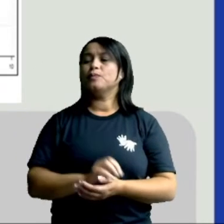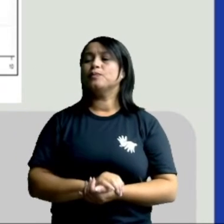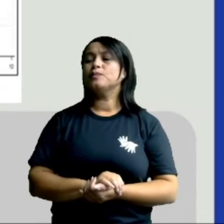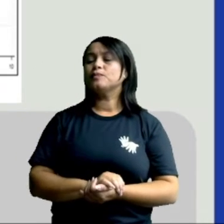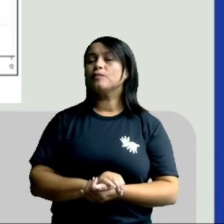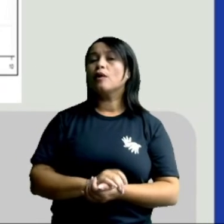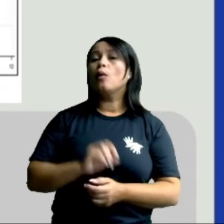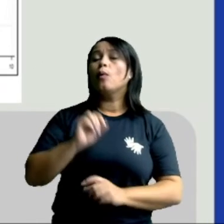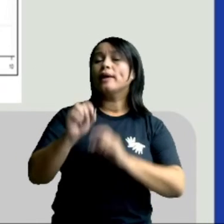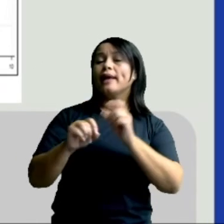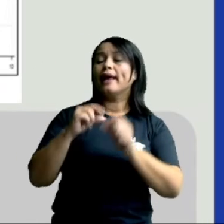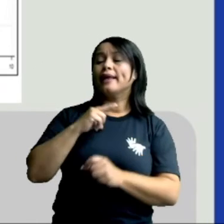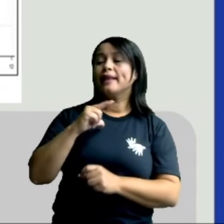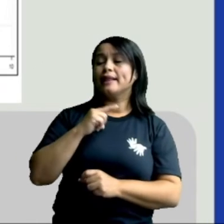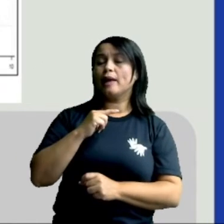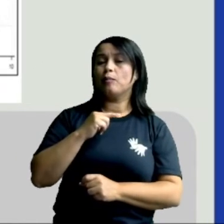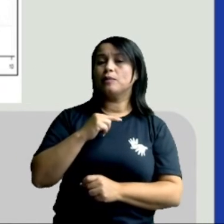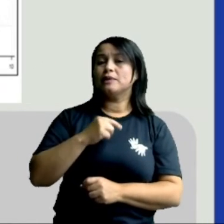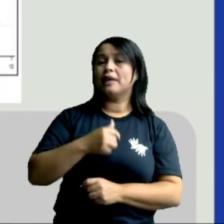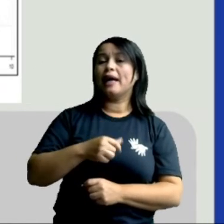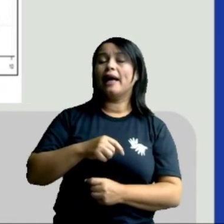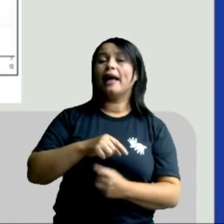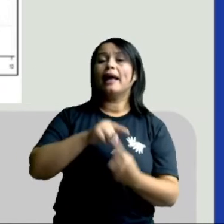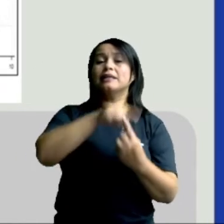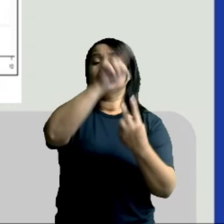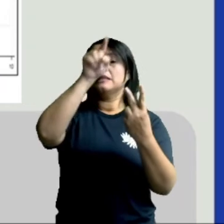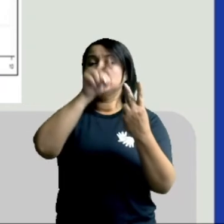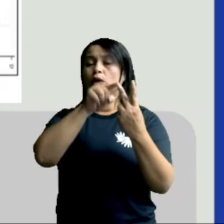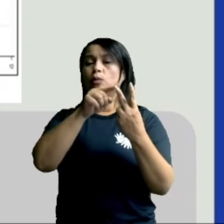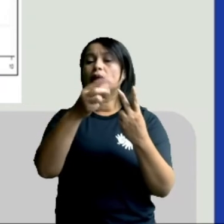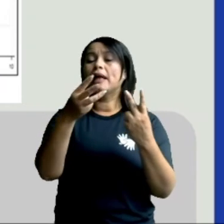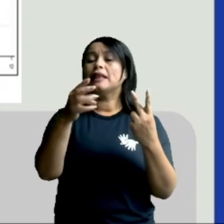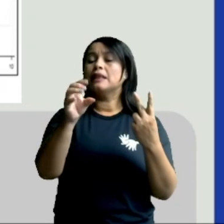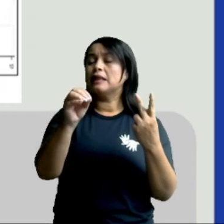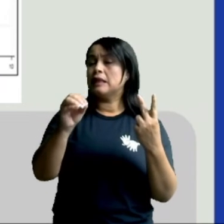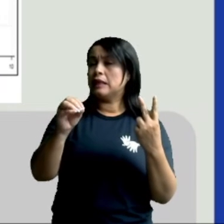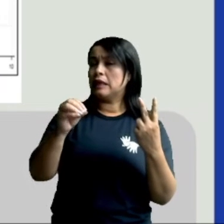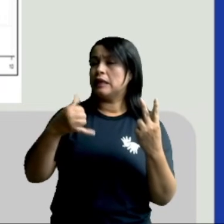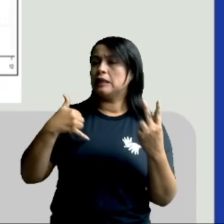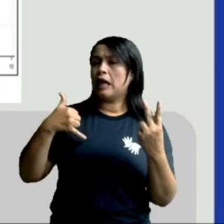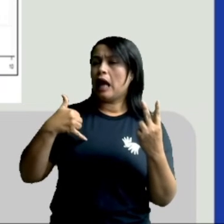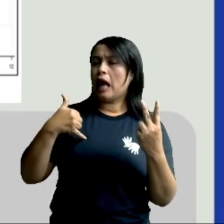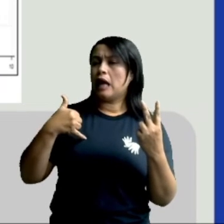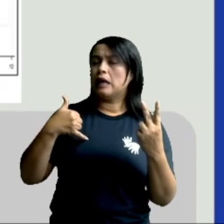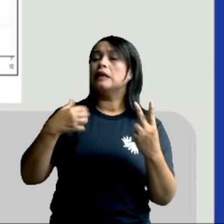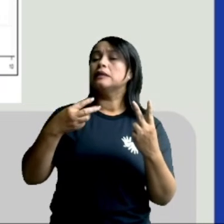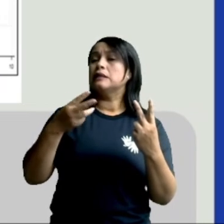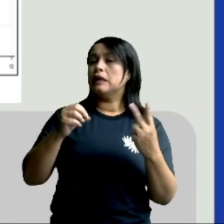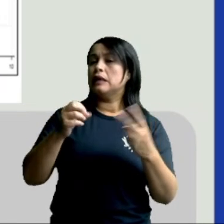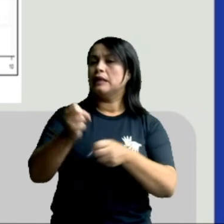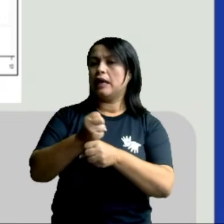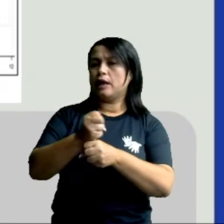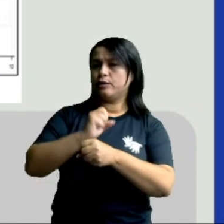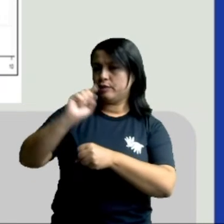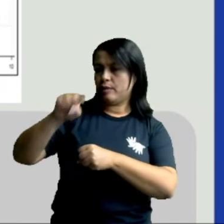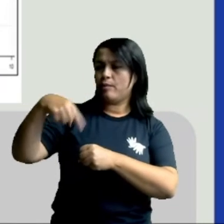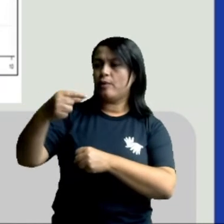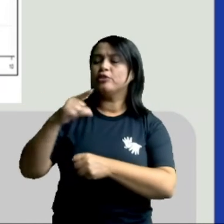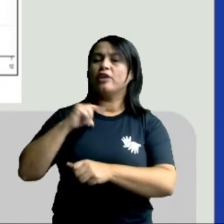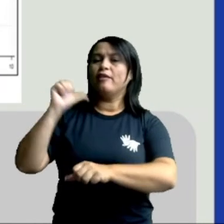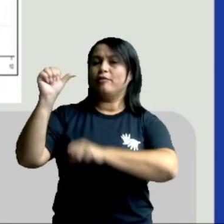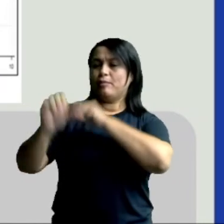85. Aqui essa segunda, né, 30 anos depois a gente já vai ter que ela teve modificações.